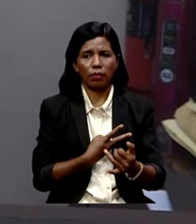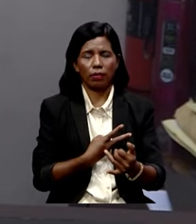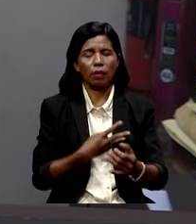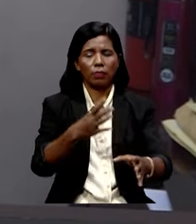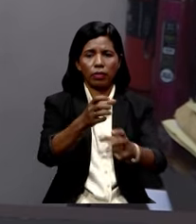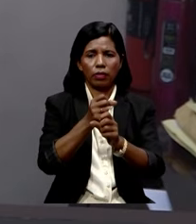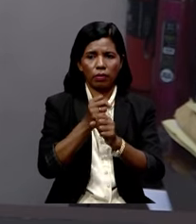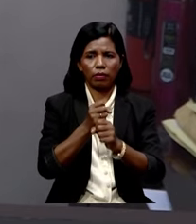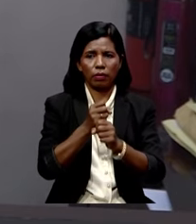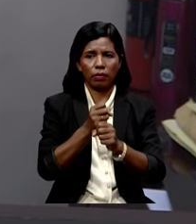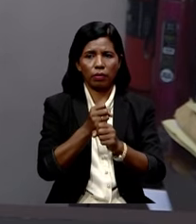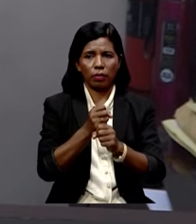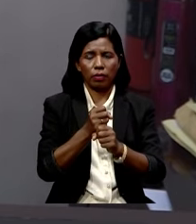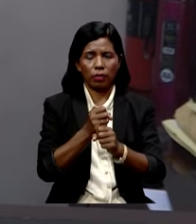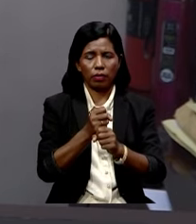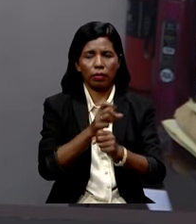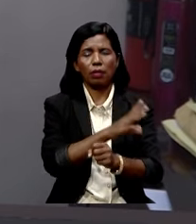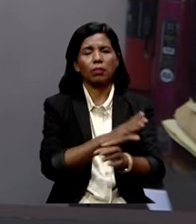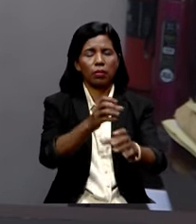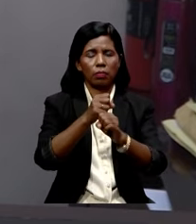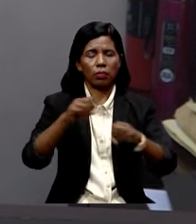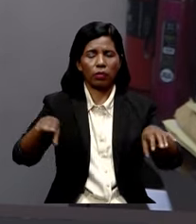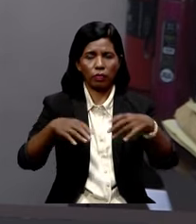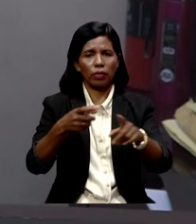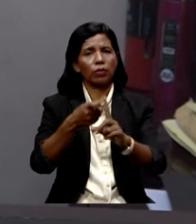simu orientações russineba.